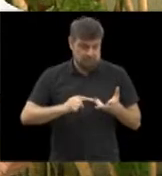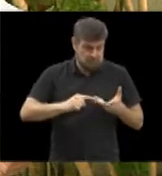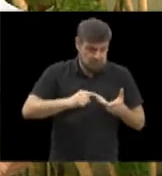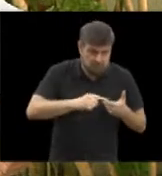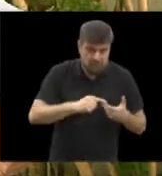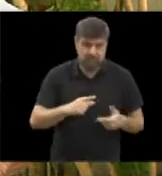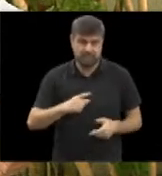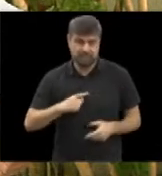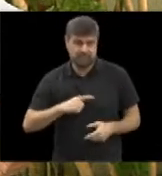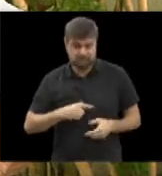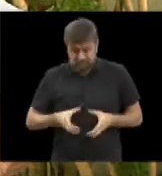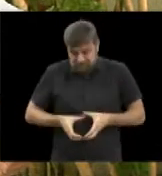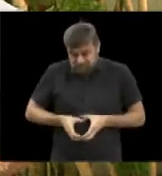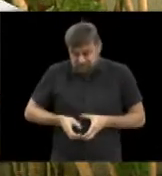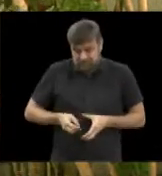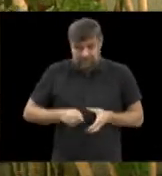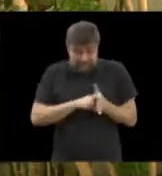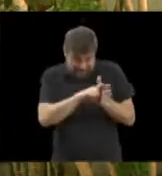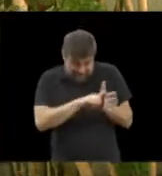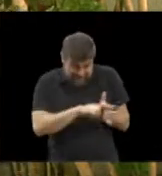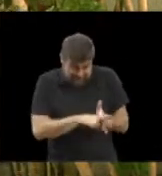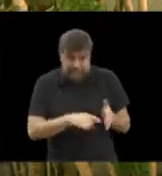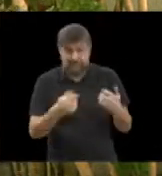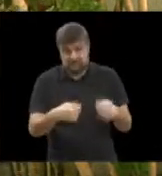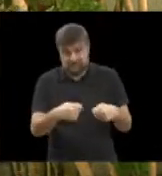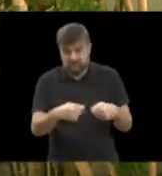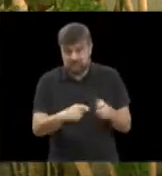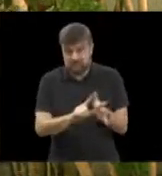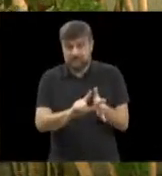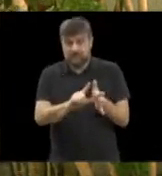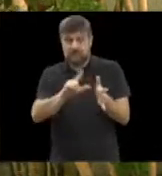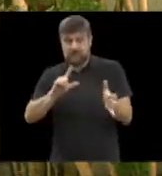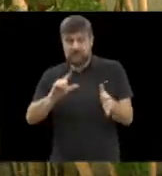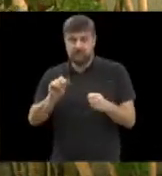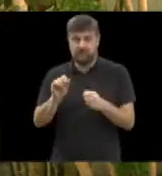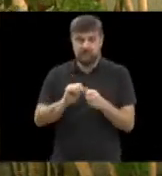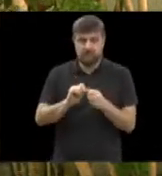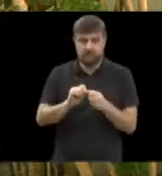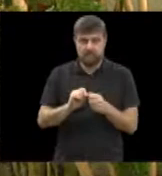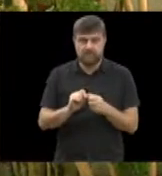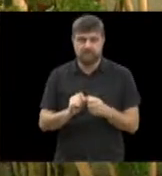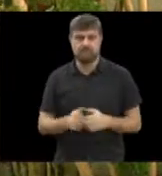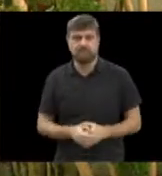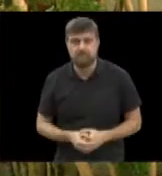aderência, mioma. Bom, feito isso, você vai para os exames